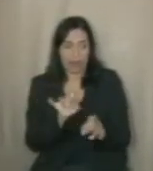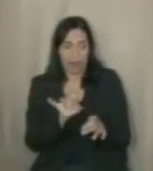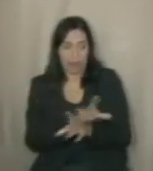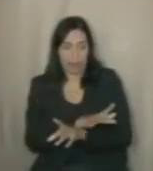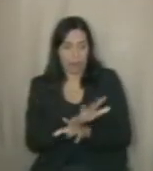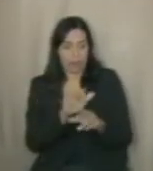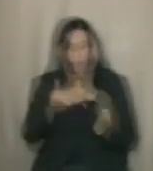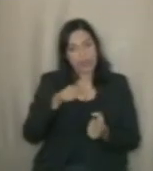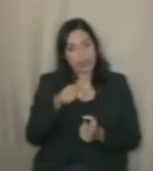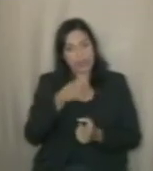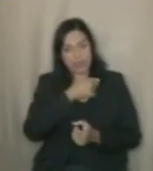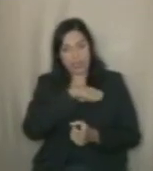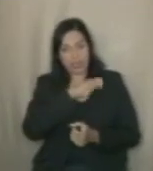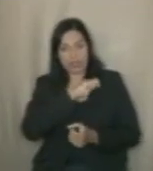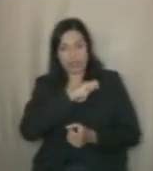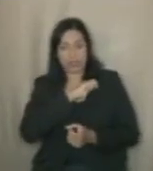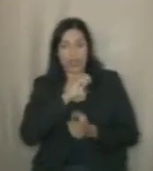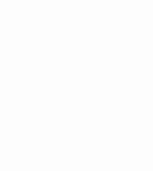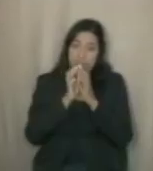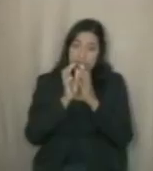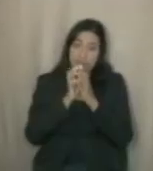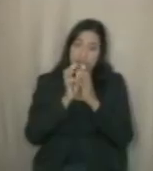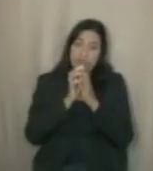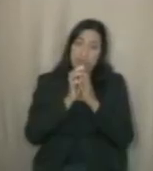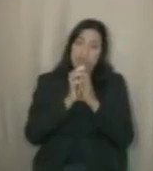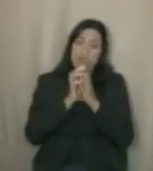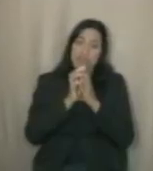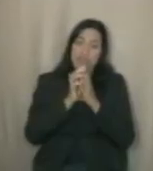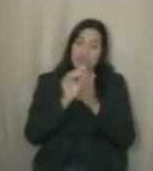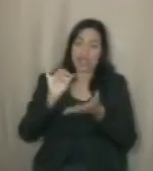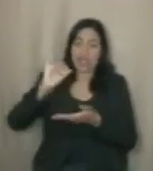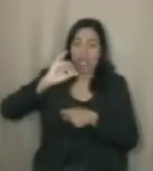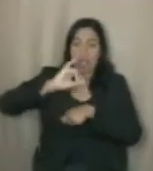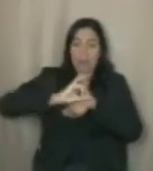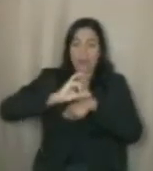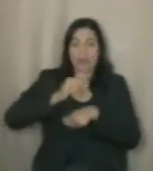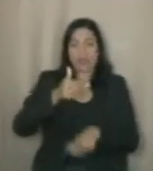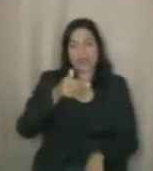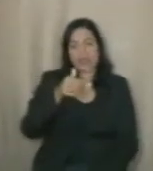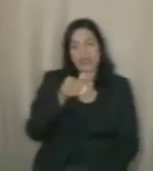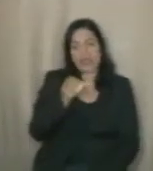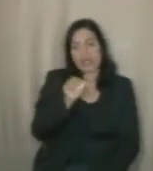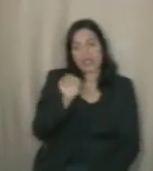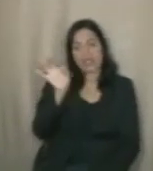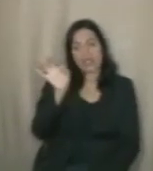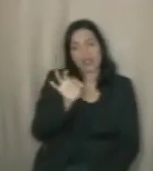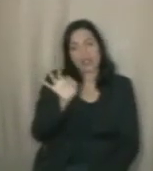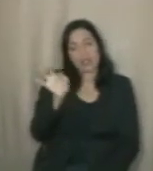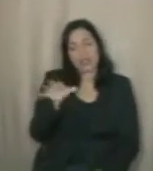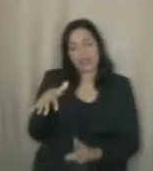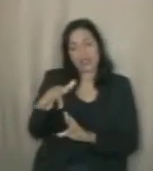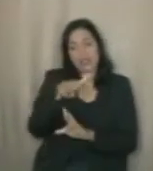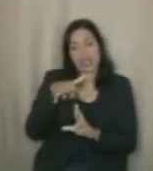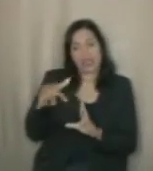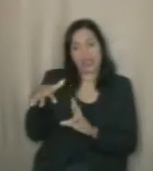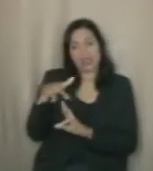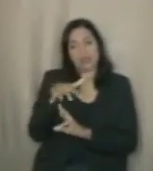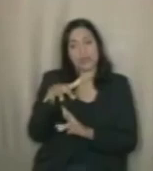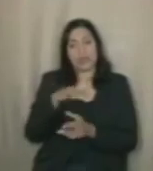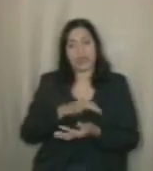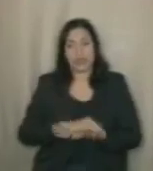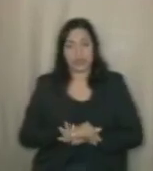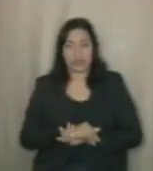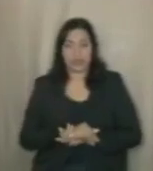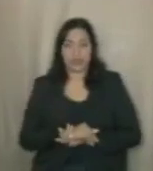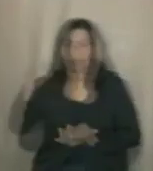nós fizemos vereadora Aline esse além de toda demanda da capital atende 70% da região metropolitana do Entorno